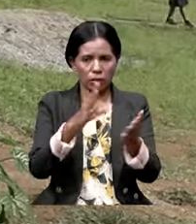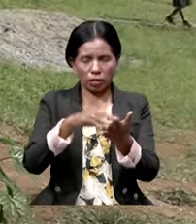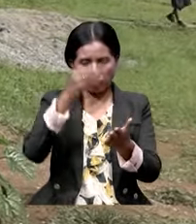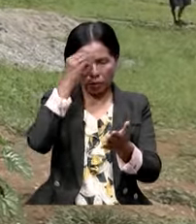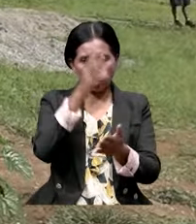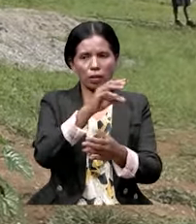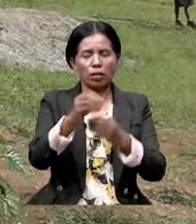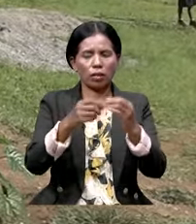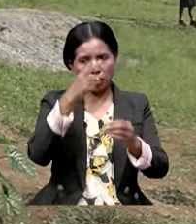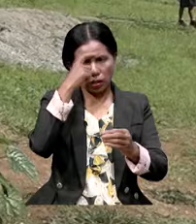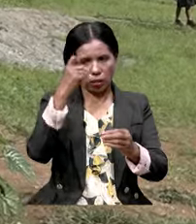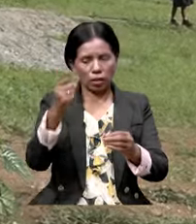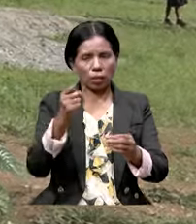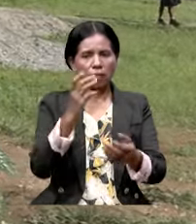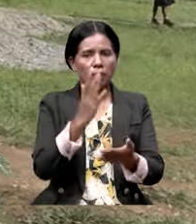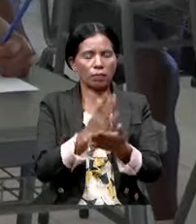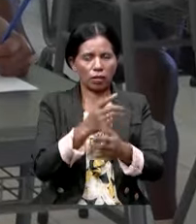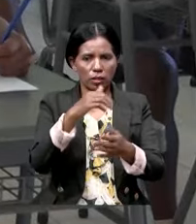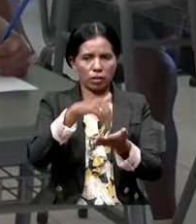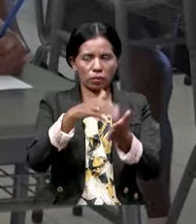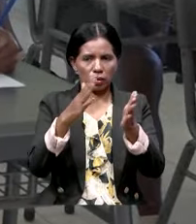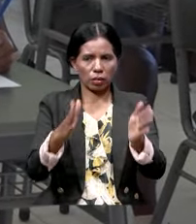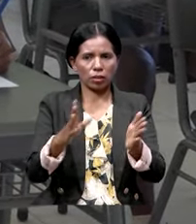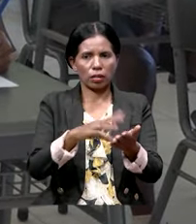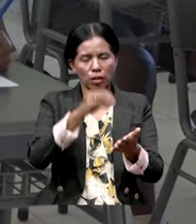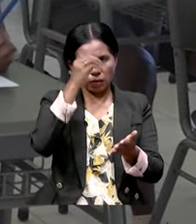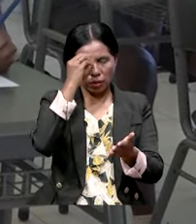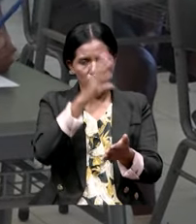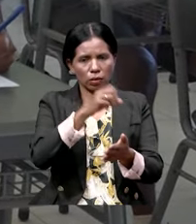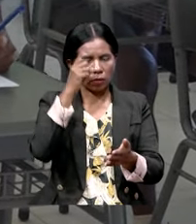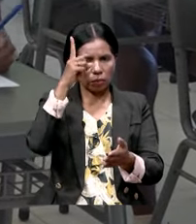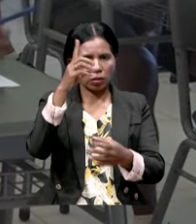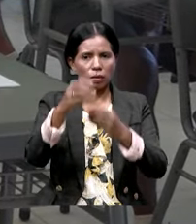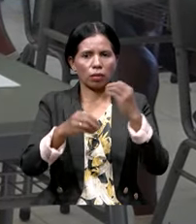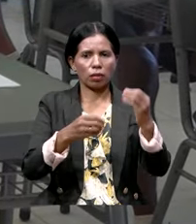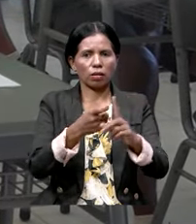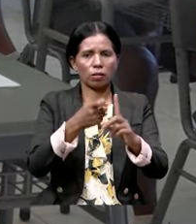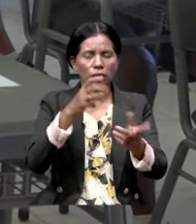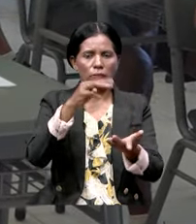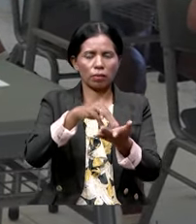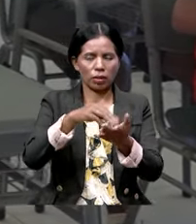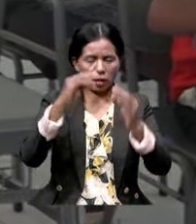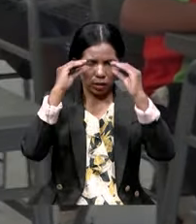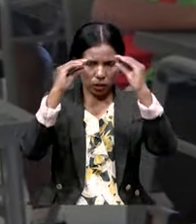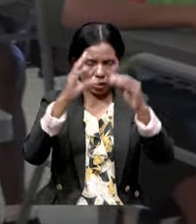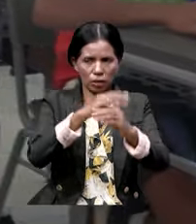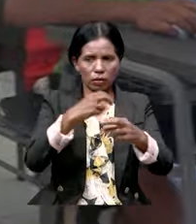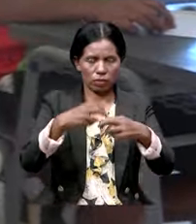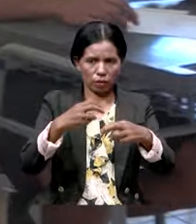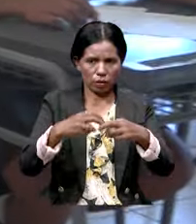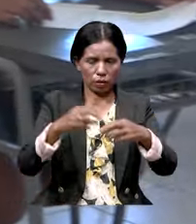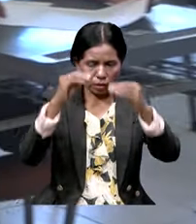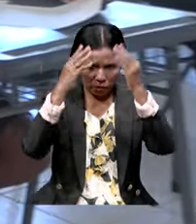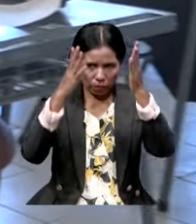aprendizagem, também limita a estudante sira e capacidade a compreender conteúdo russo e matéria hanori, não dificulta mais o